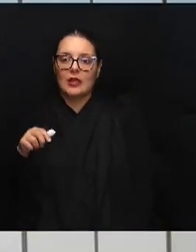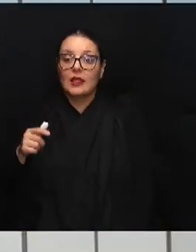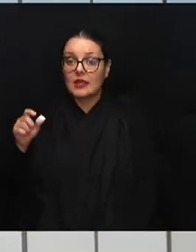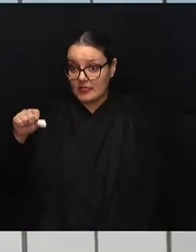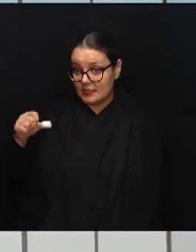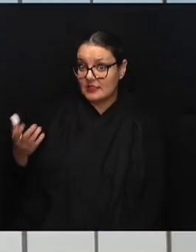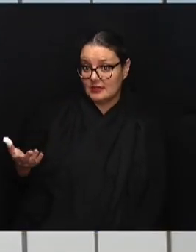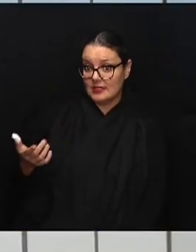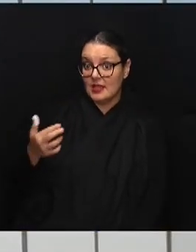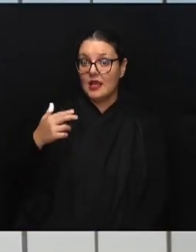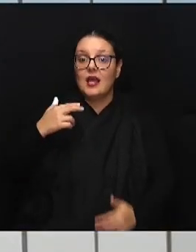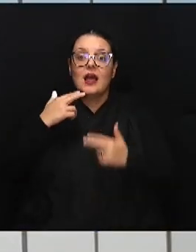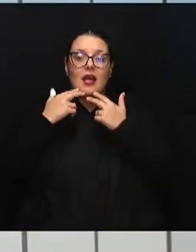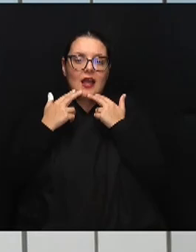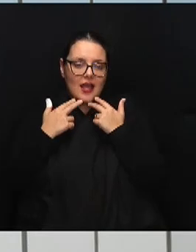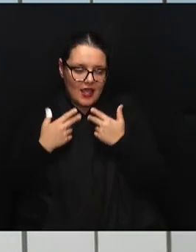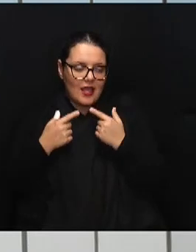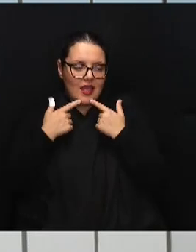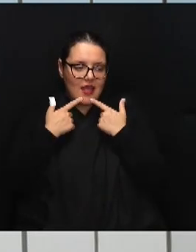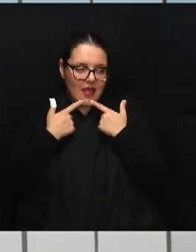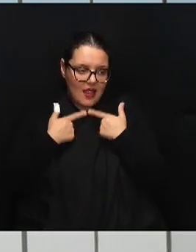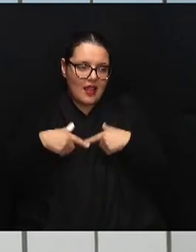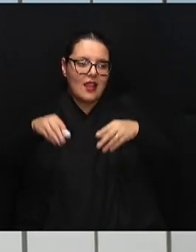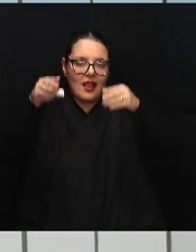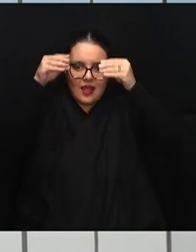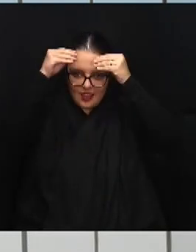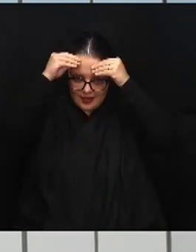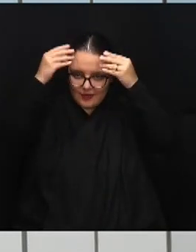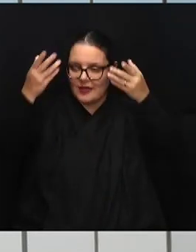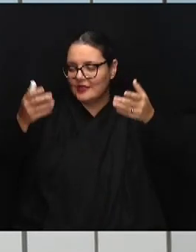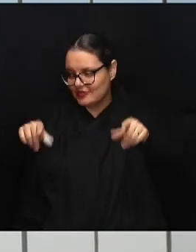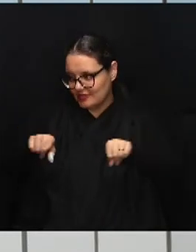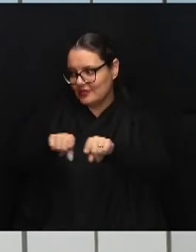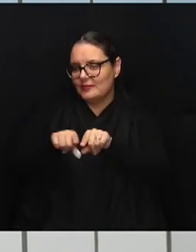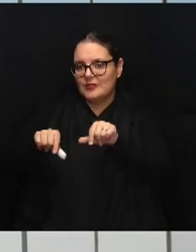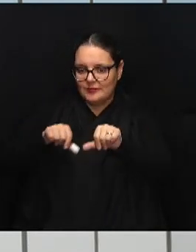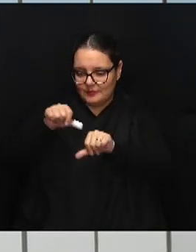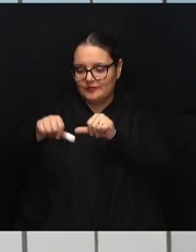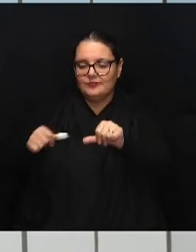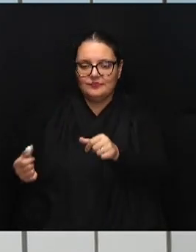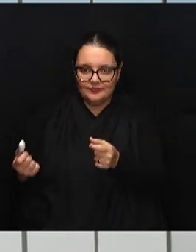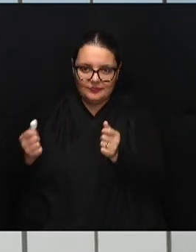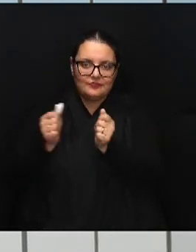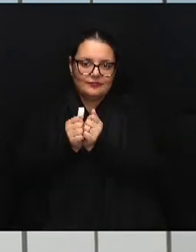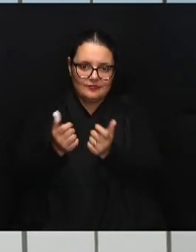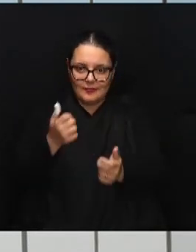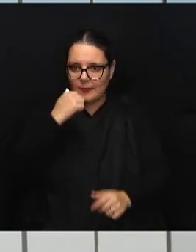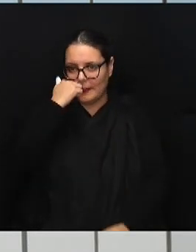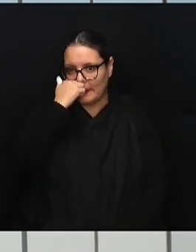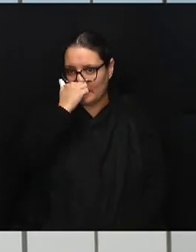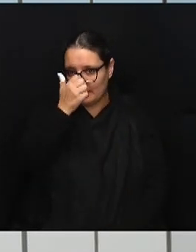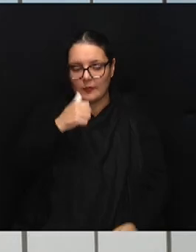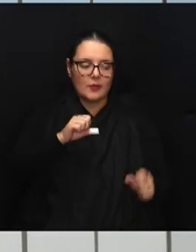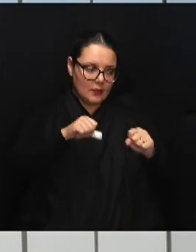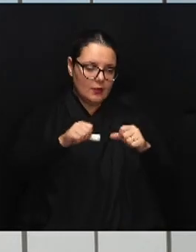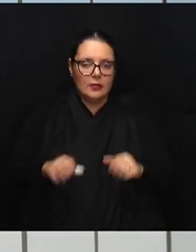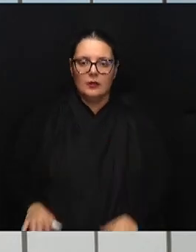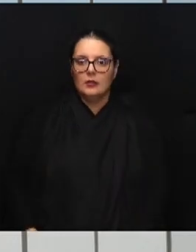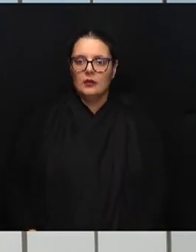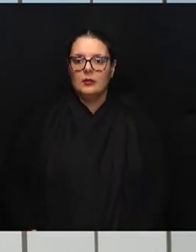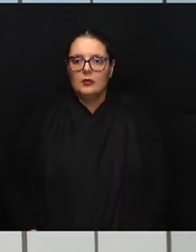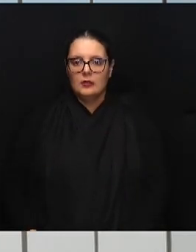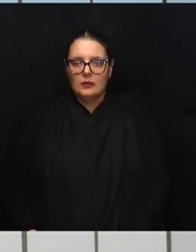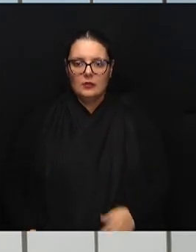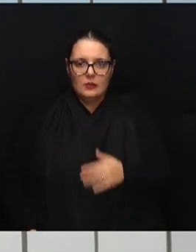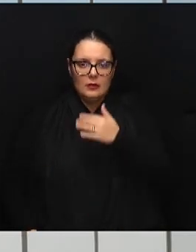A linguagem, né? Você tinha falado dos conceitos antes, a linguagem também vai ter que acompanhar. Exato. Né? Assim, o